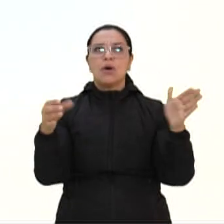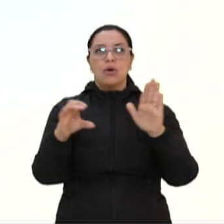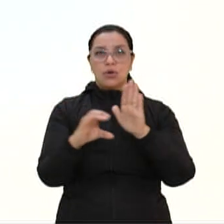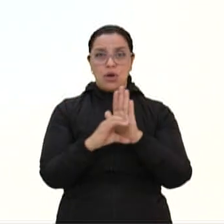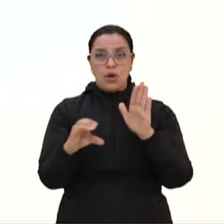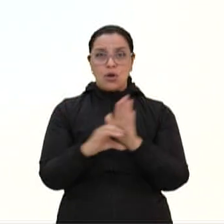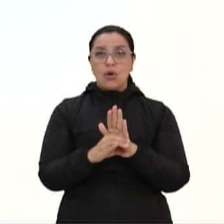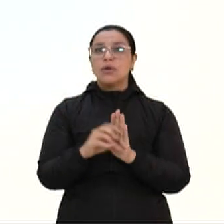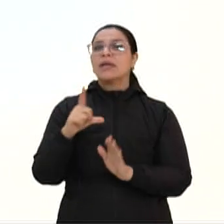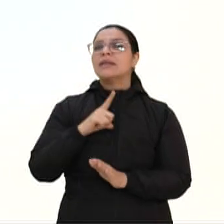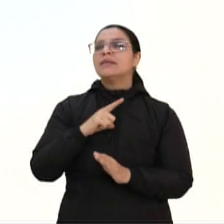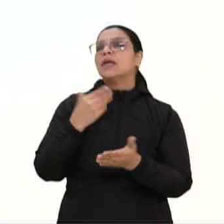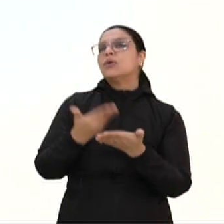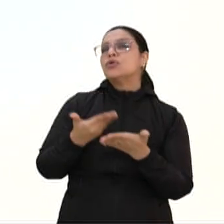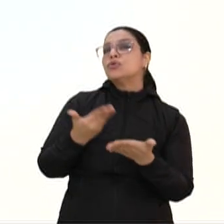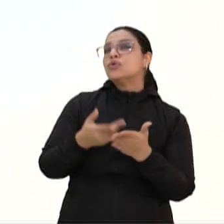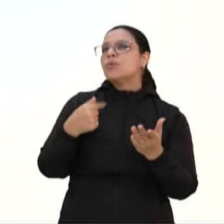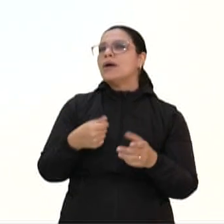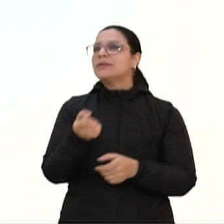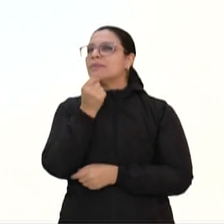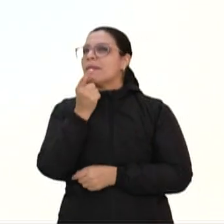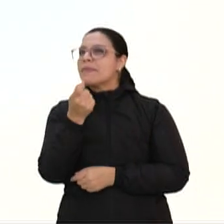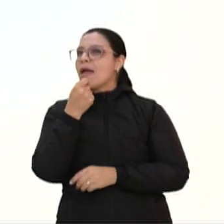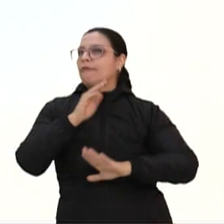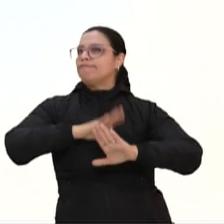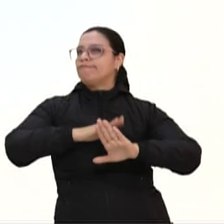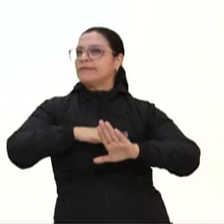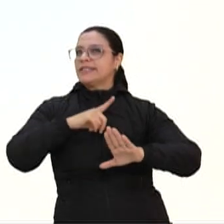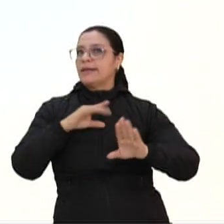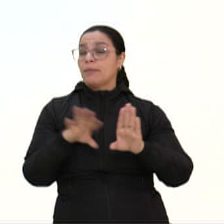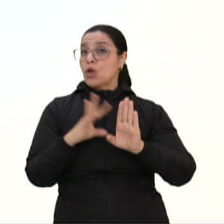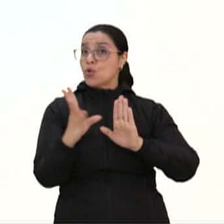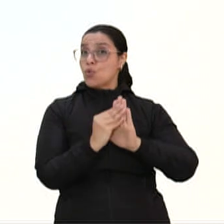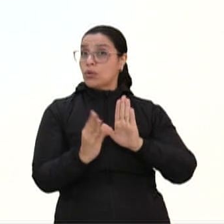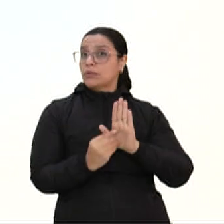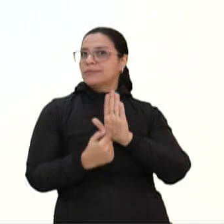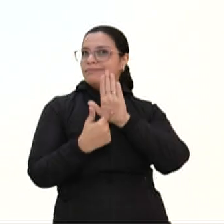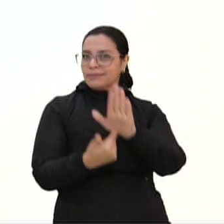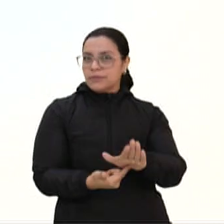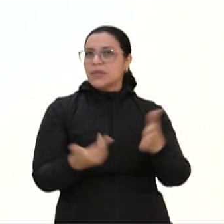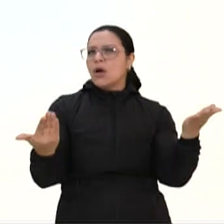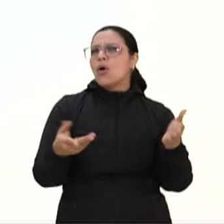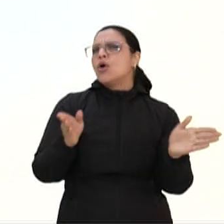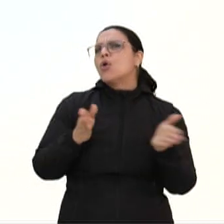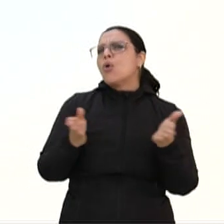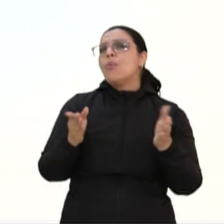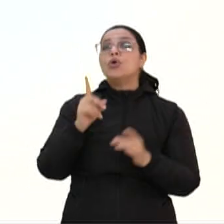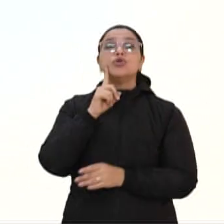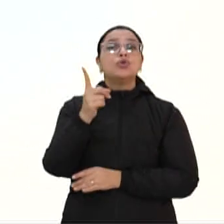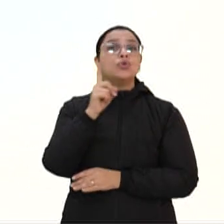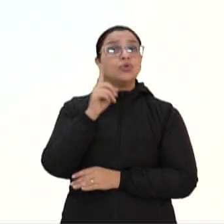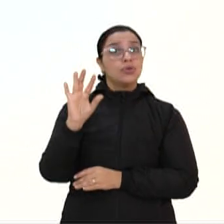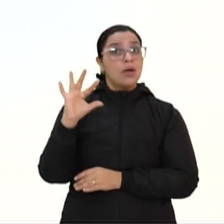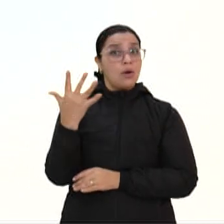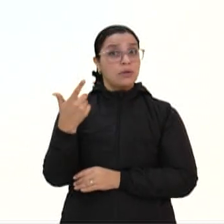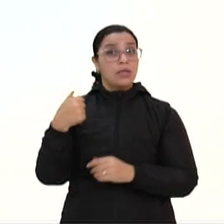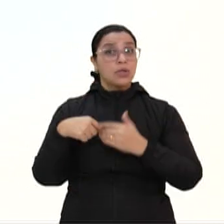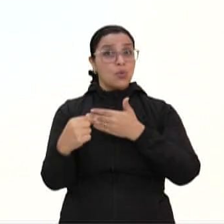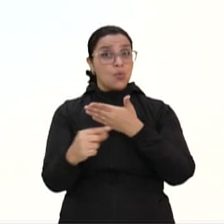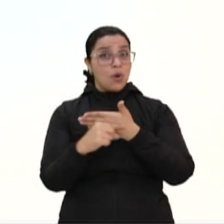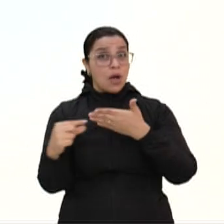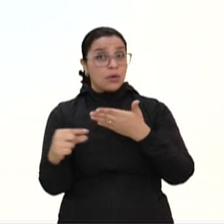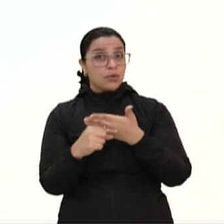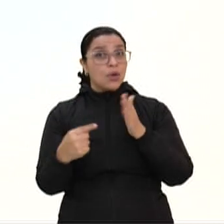em estudo apresenta uma certa dose de humor em razão do conteúdo abordado. Em que fato do dia a dia o